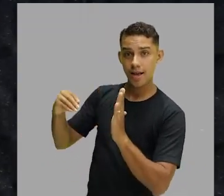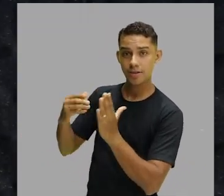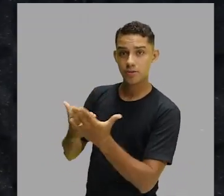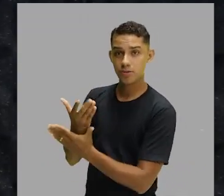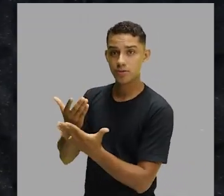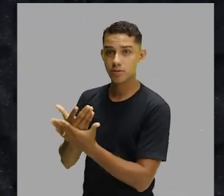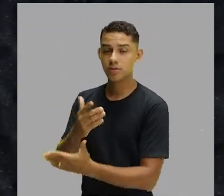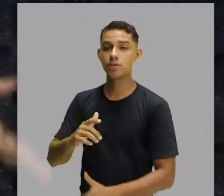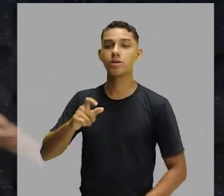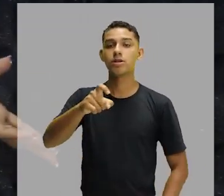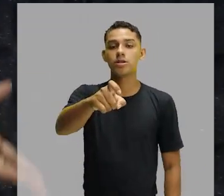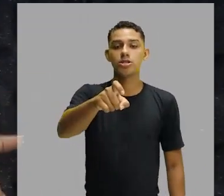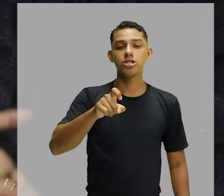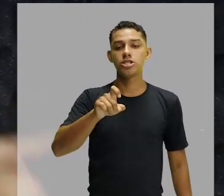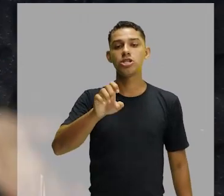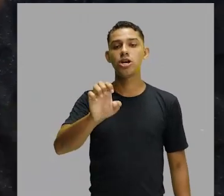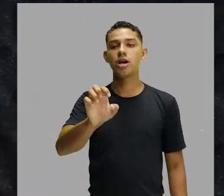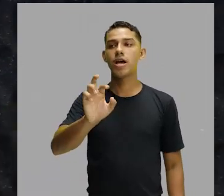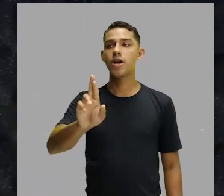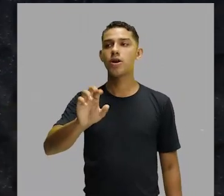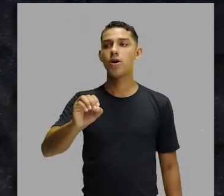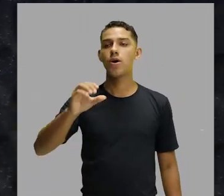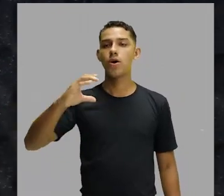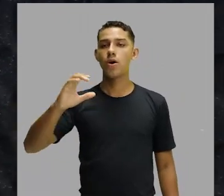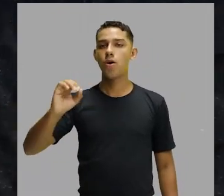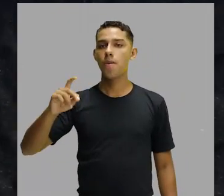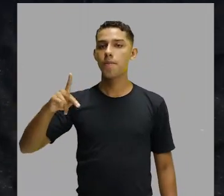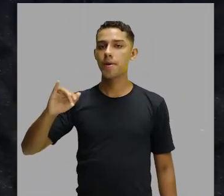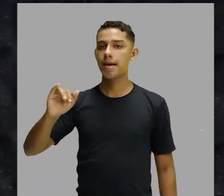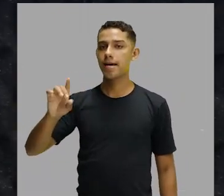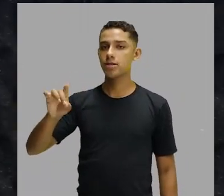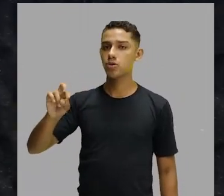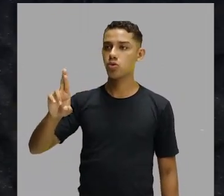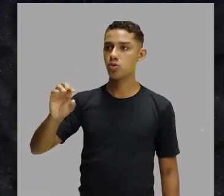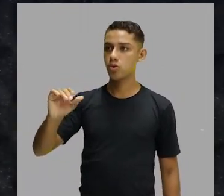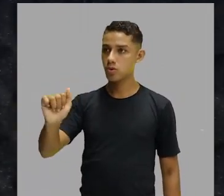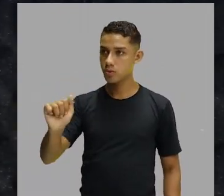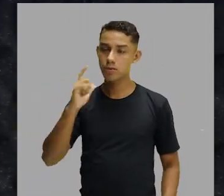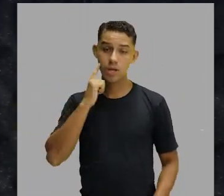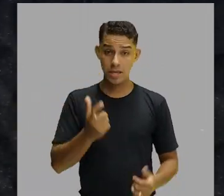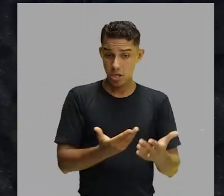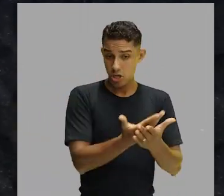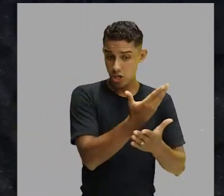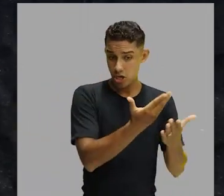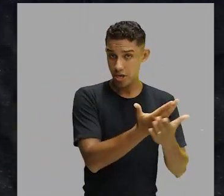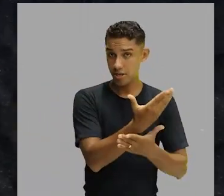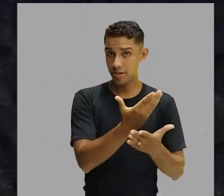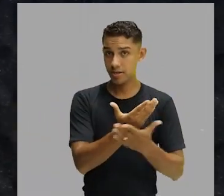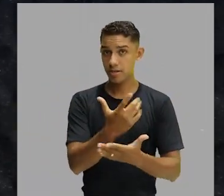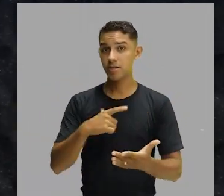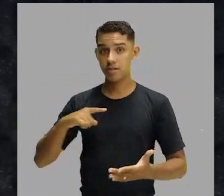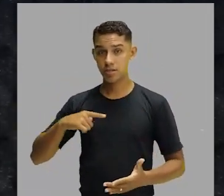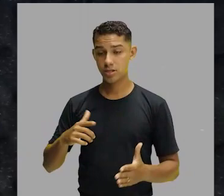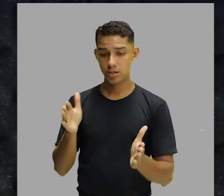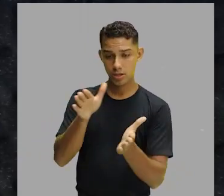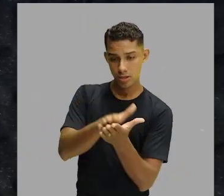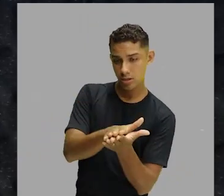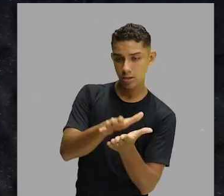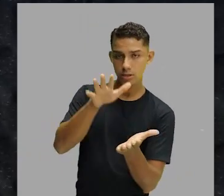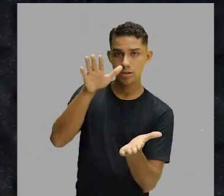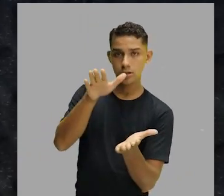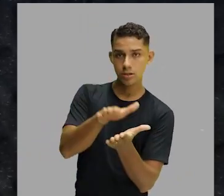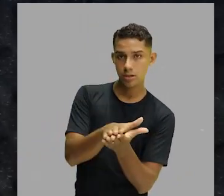uma xerocopiadora. E quando chegou aqui no Brasil essa febre de tirar Xerox, a gente tinha uma marca